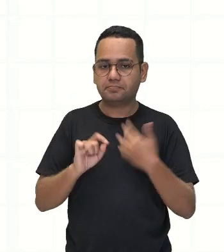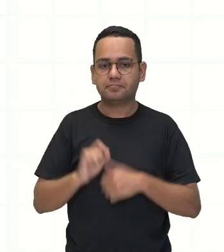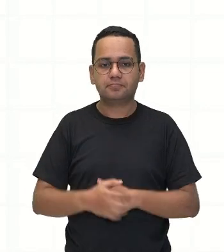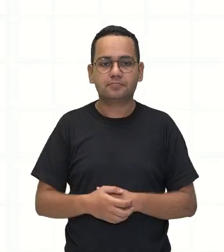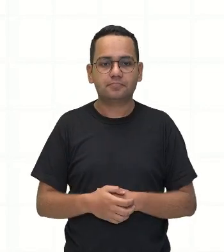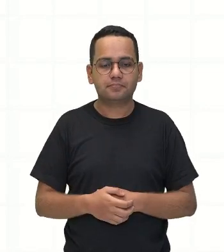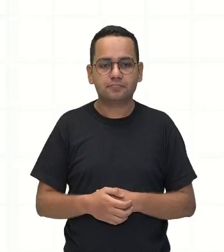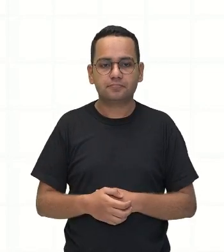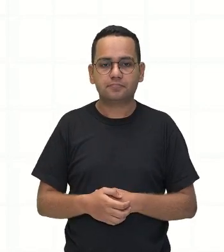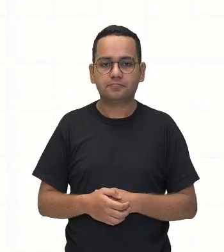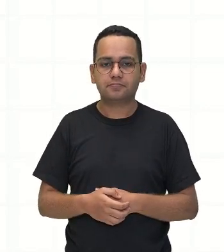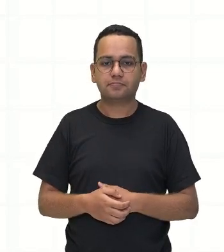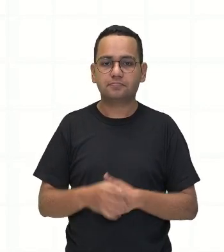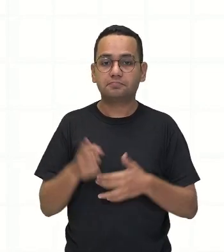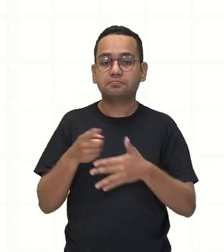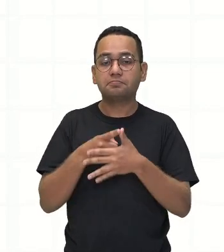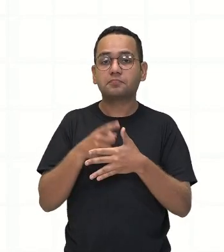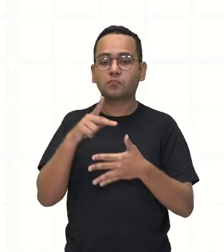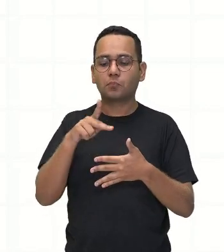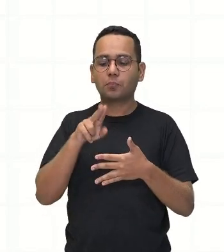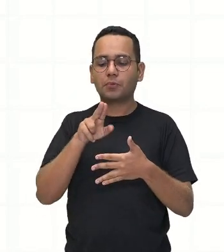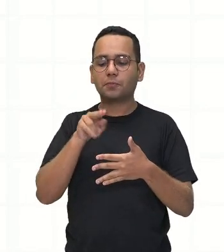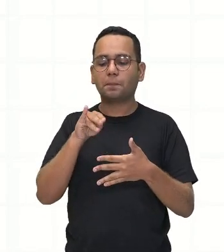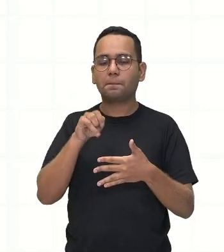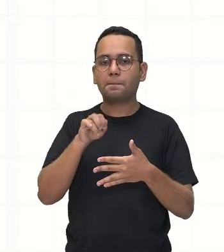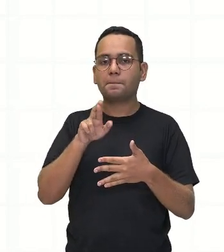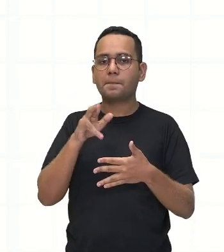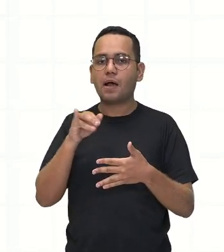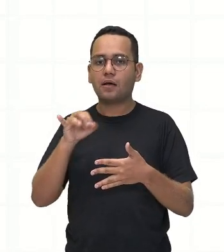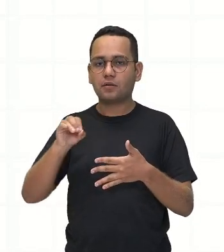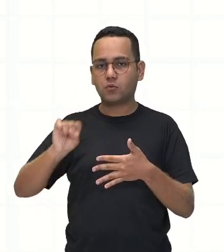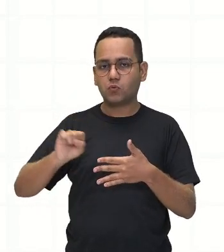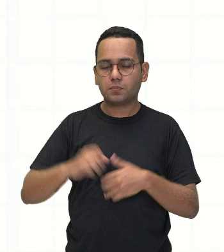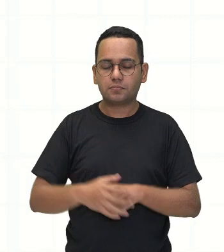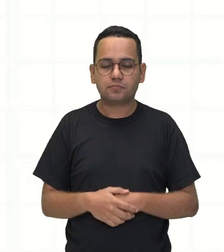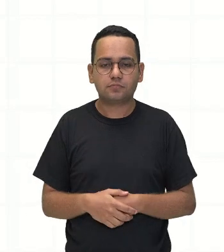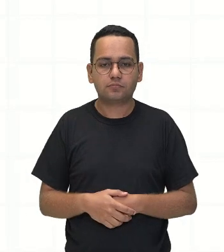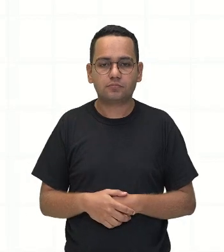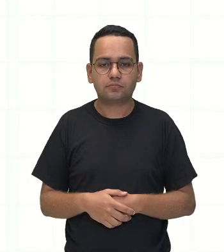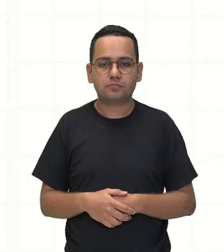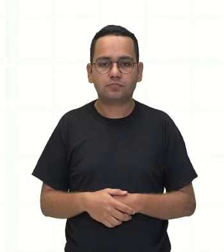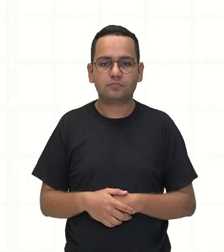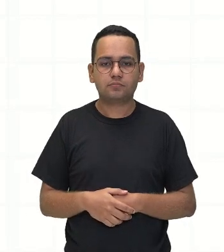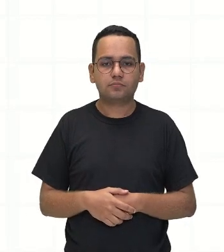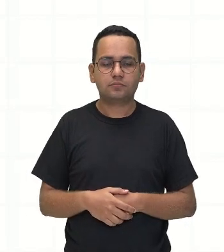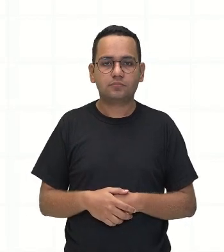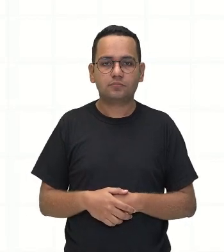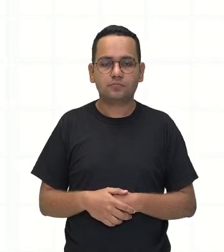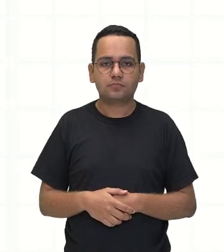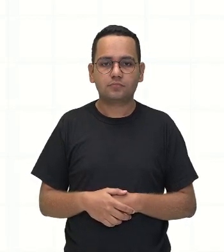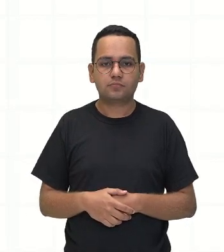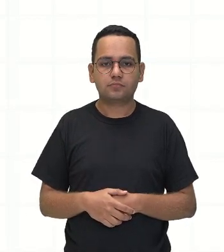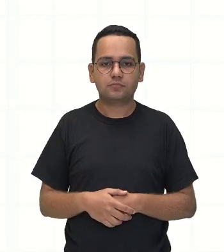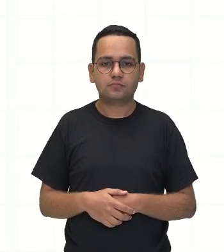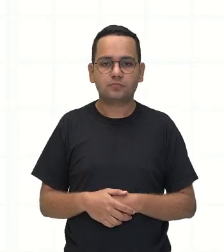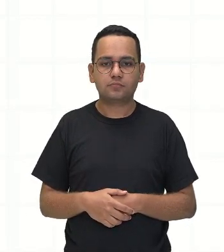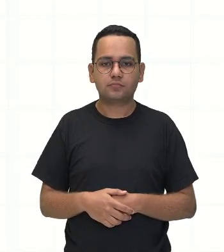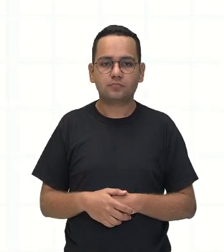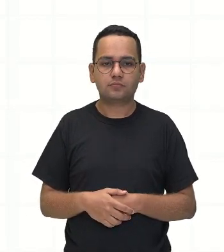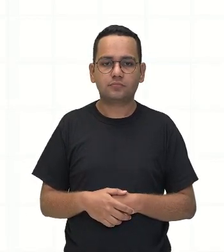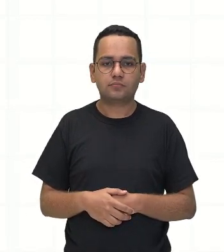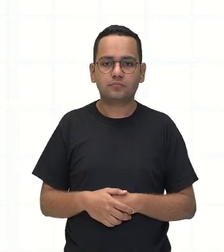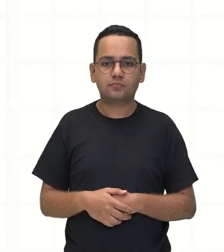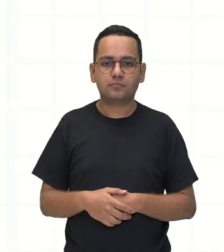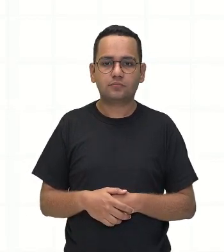em poluentes primários. Então, nós temos aqui que esses poluentes primários, eles